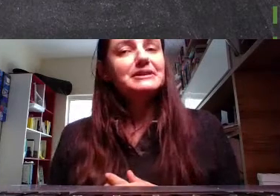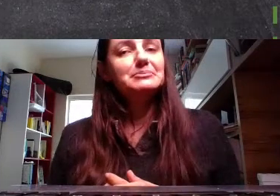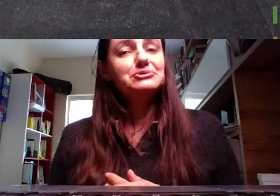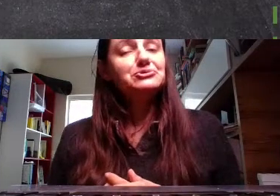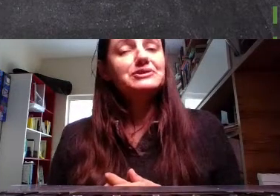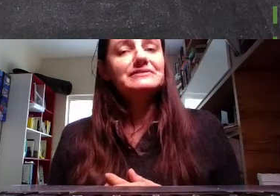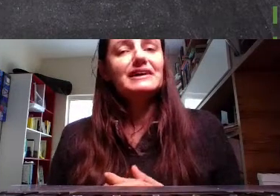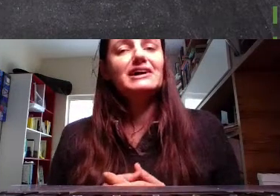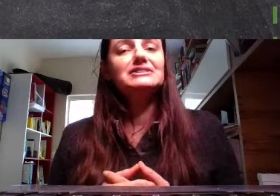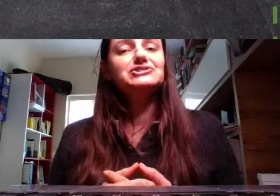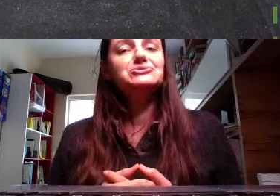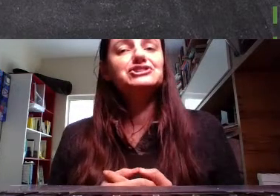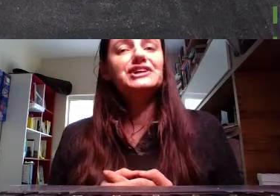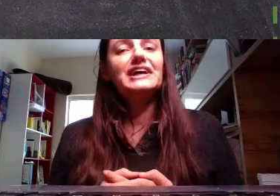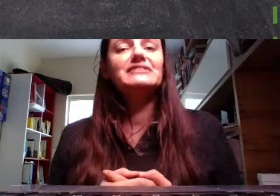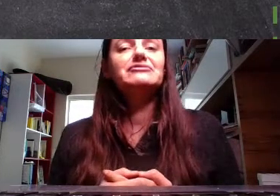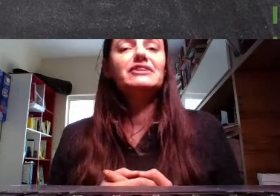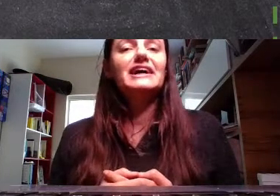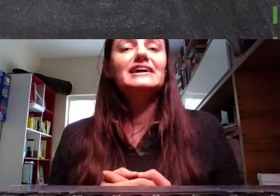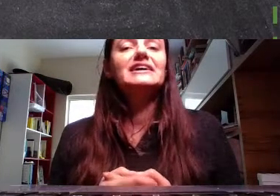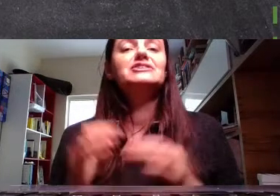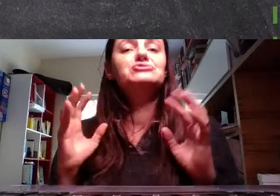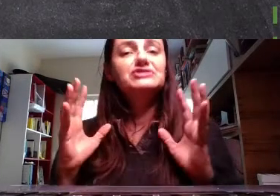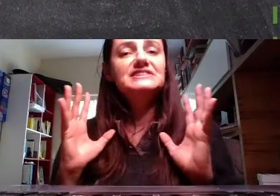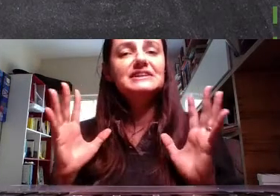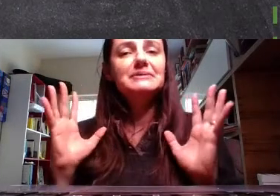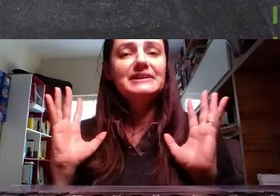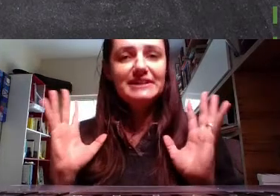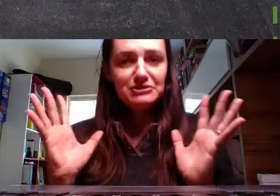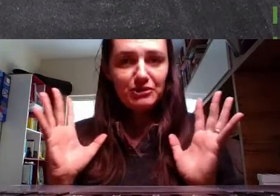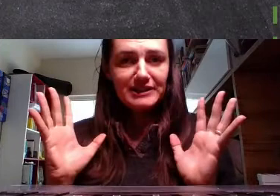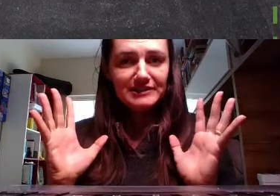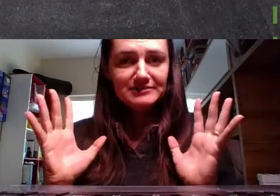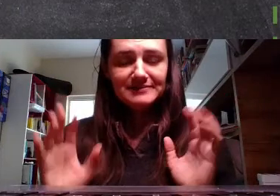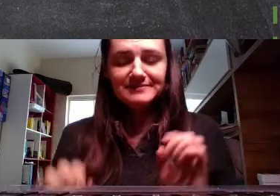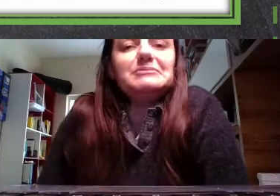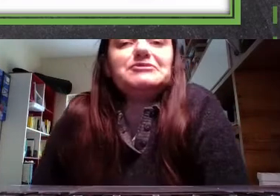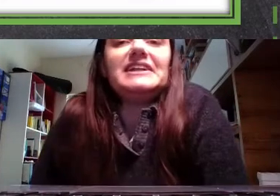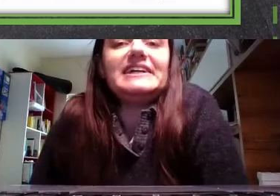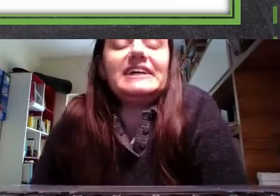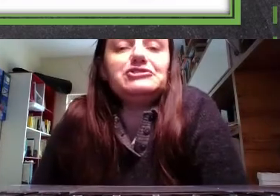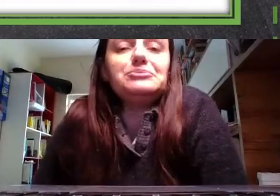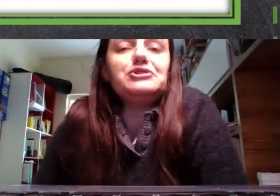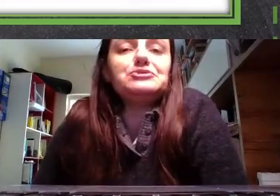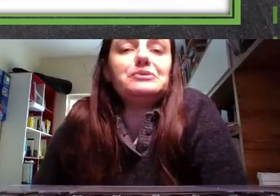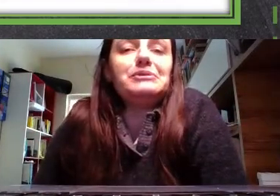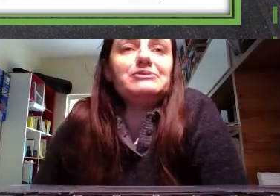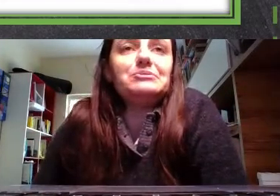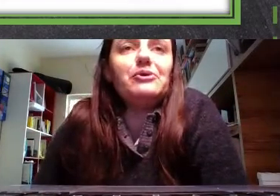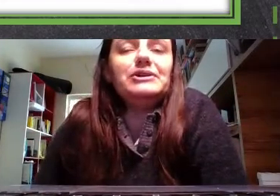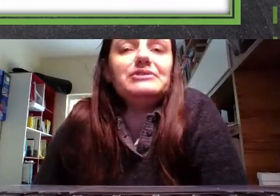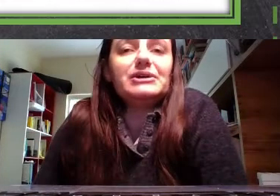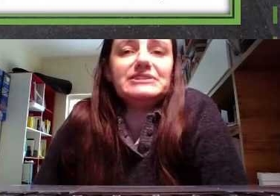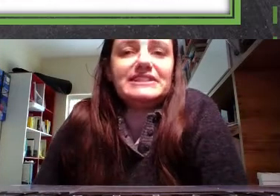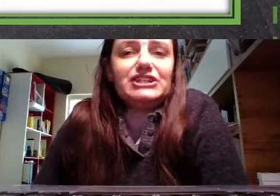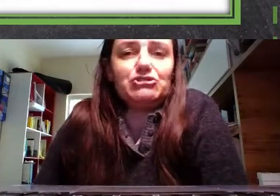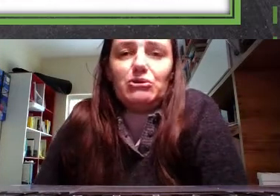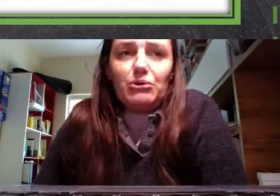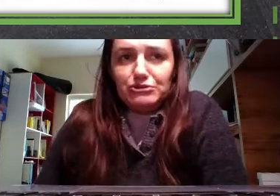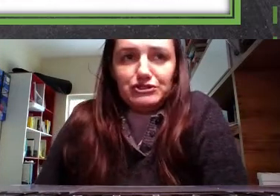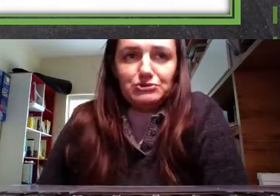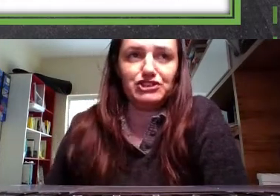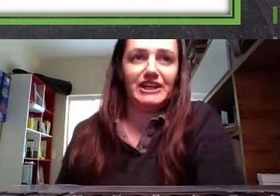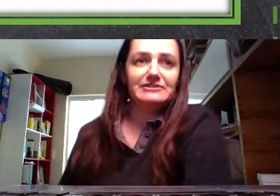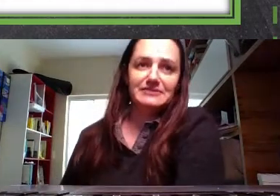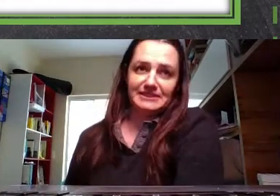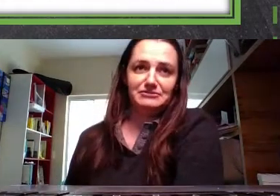sobre o sistema reprodutor. A aula de hoje é enfocar no sistema endócrino. Então vamos falar aqui sobre o nosso primeiro hormônio, que é o